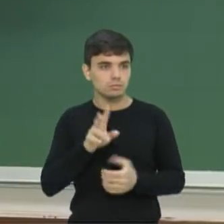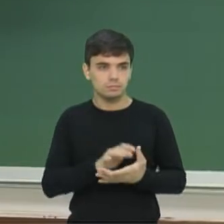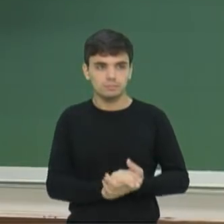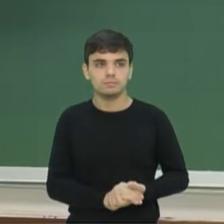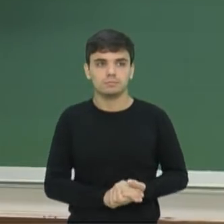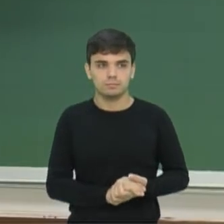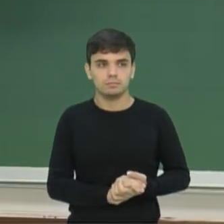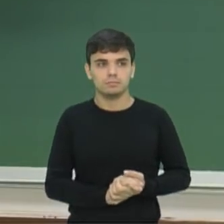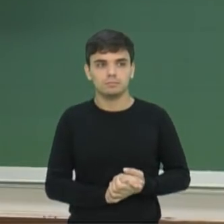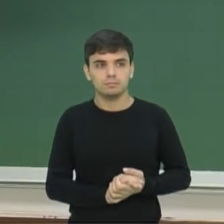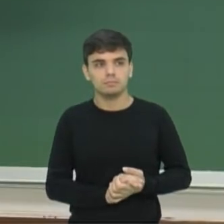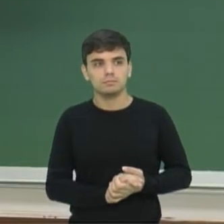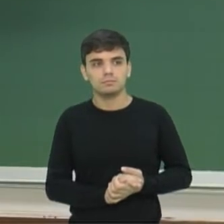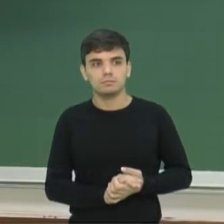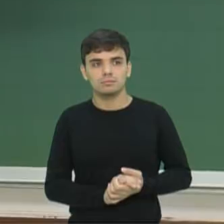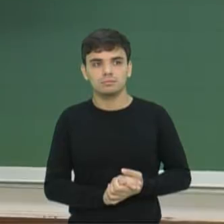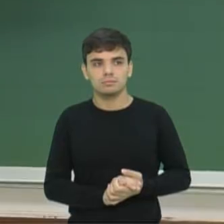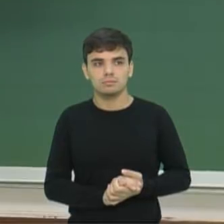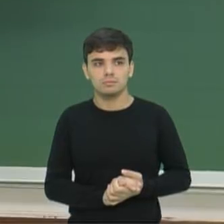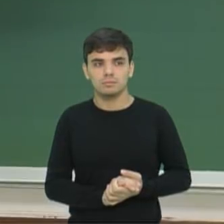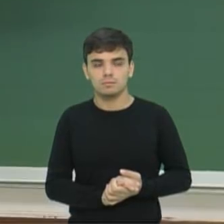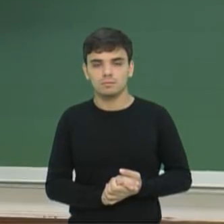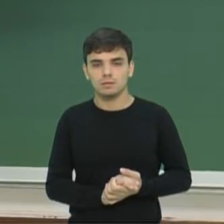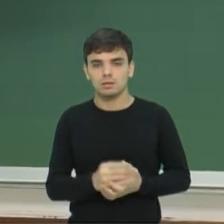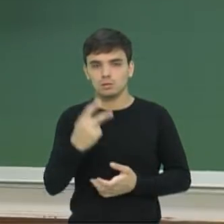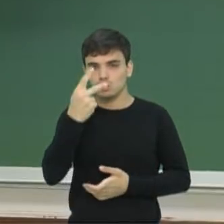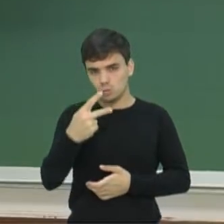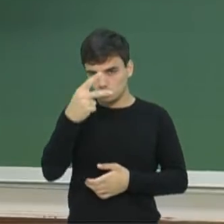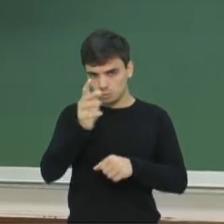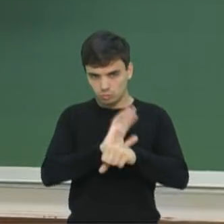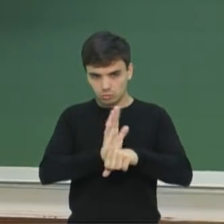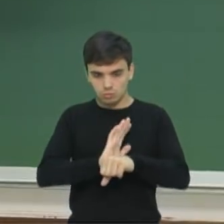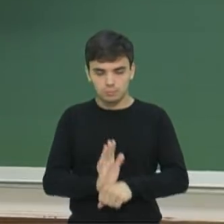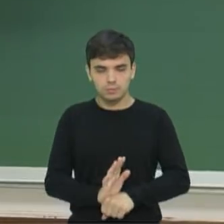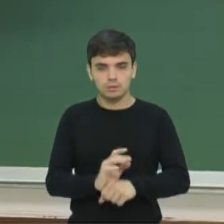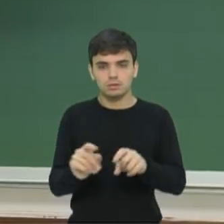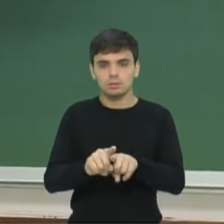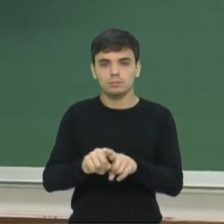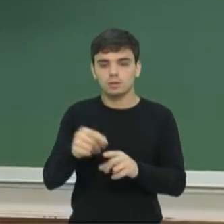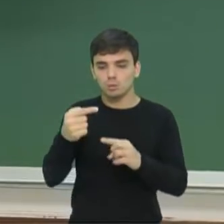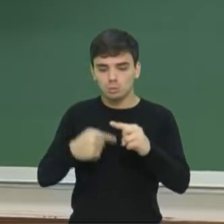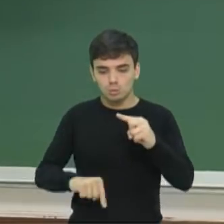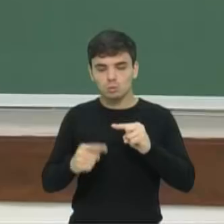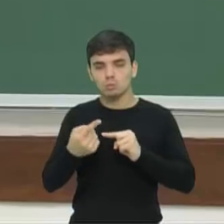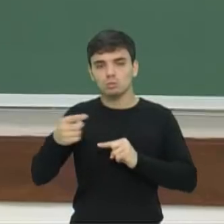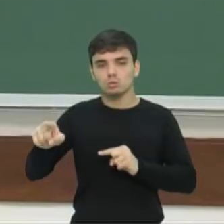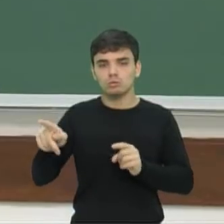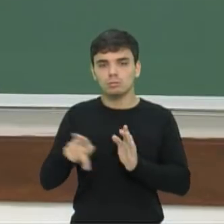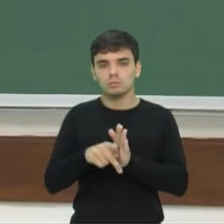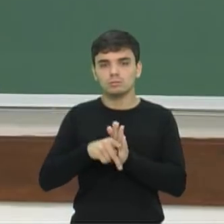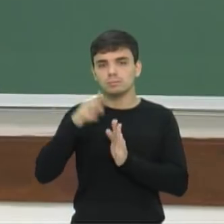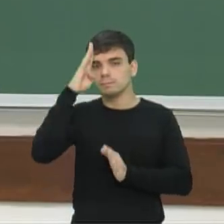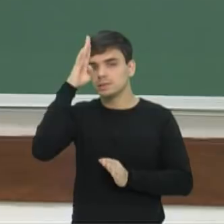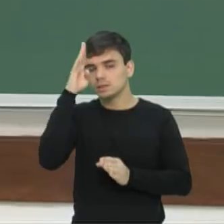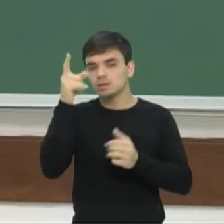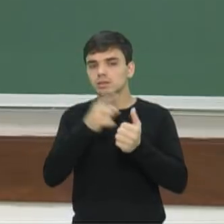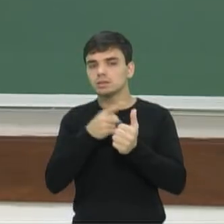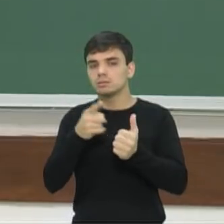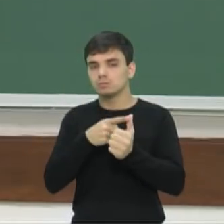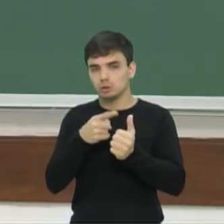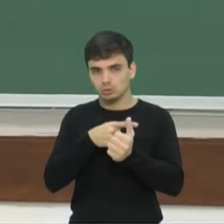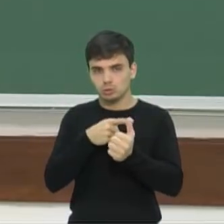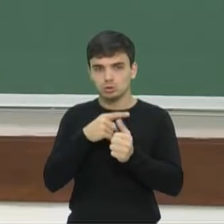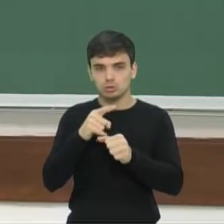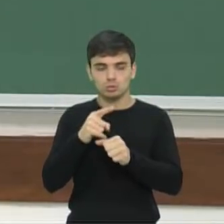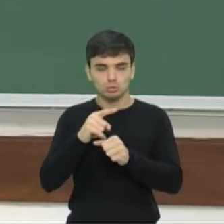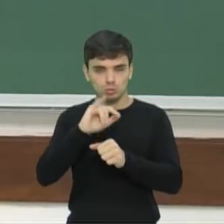né? Os 2 primeiros aqui, que são 2 vídeos da sequência, e aqui os princípios do judô, né? Que é o Seiyu Kuzeyo e o